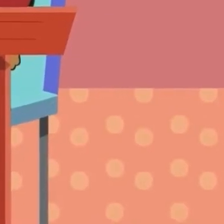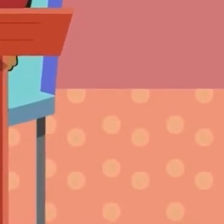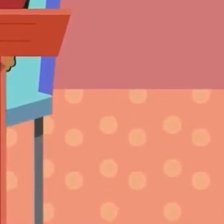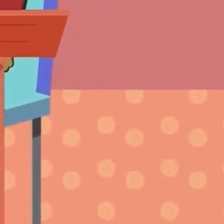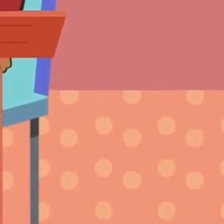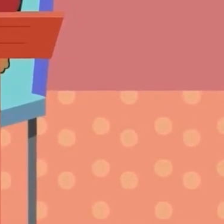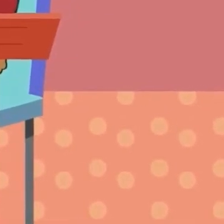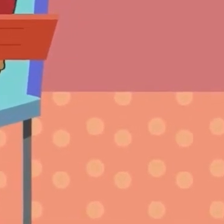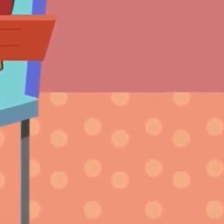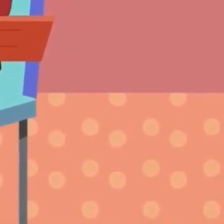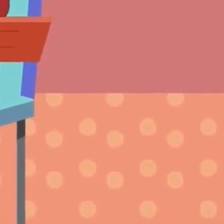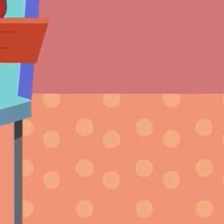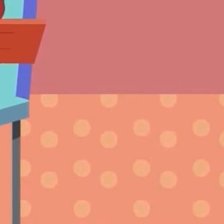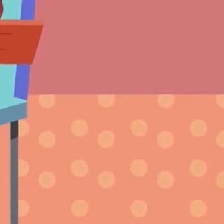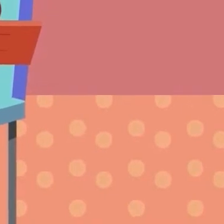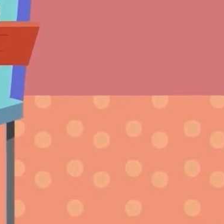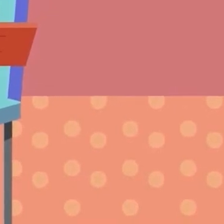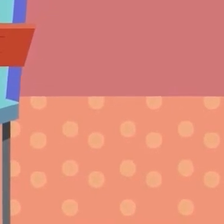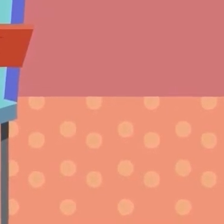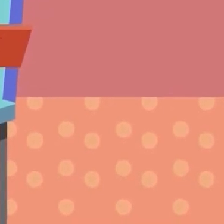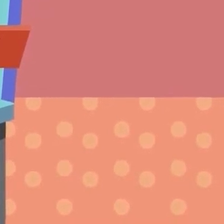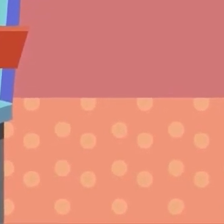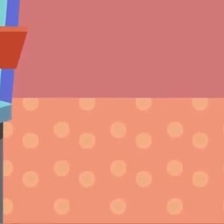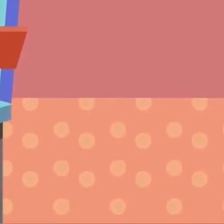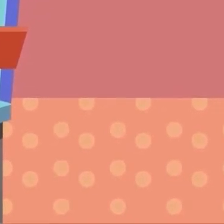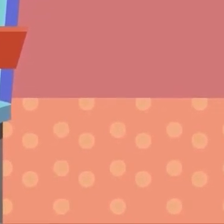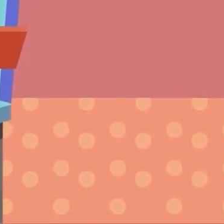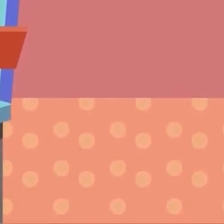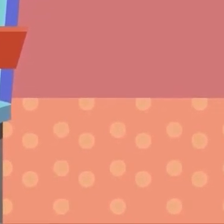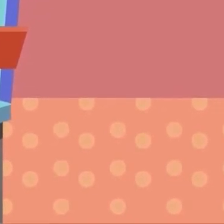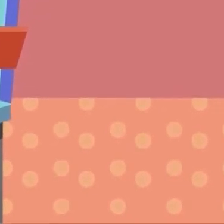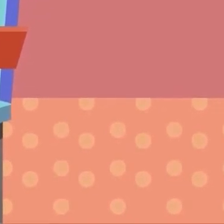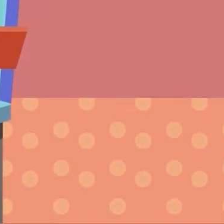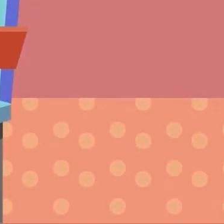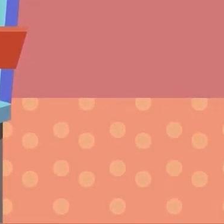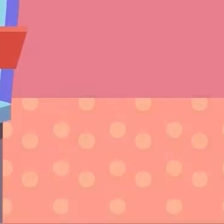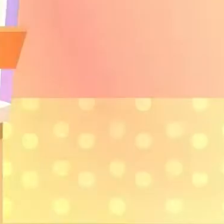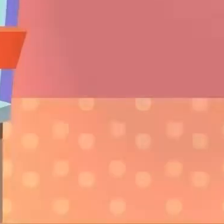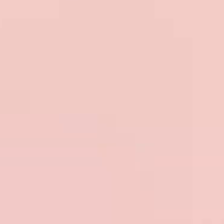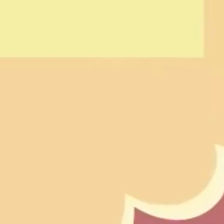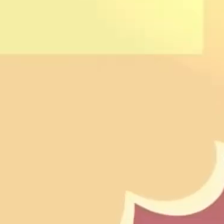What were you doing at 10 p.m. yesterday, Pochita?